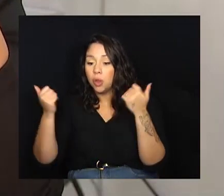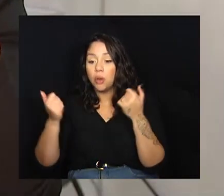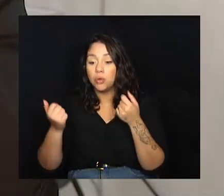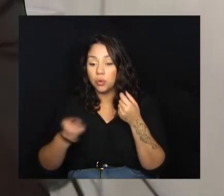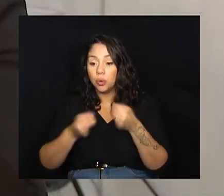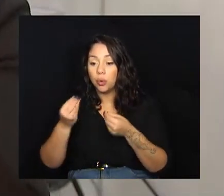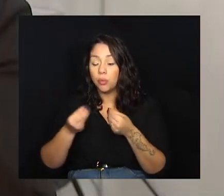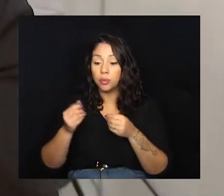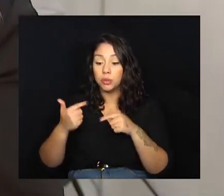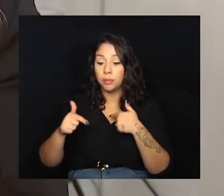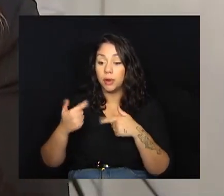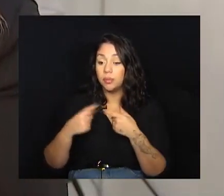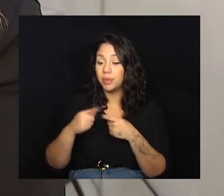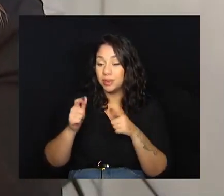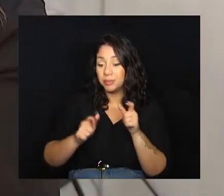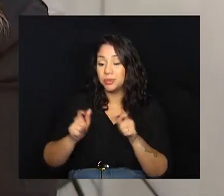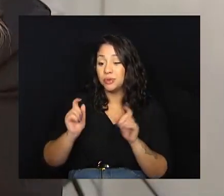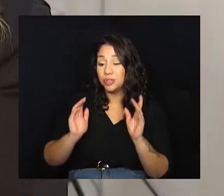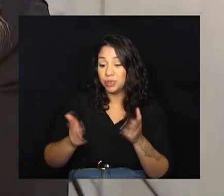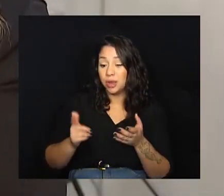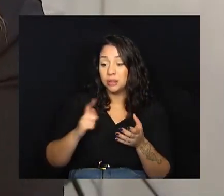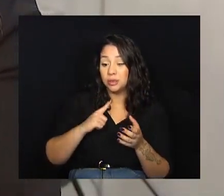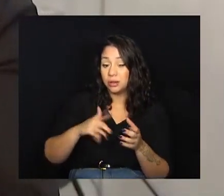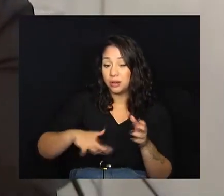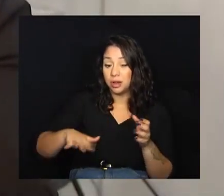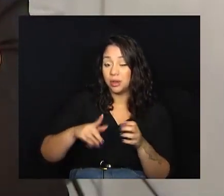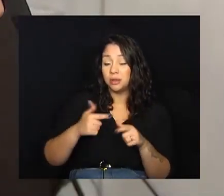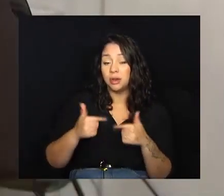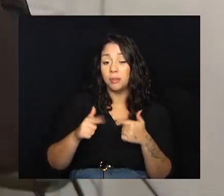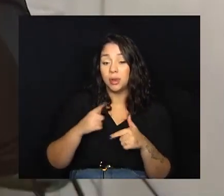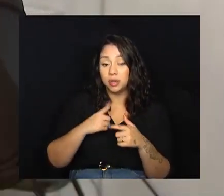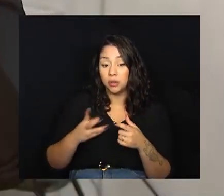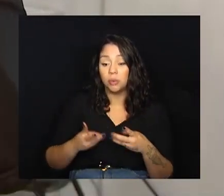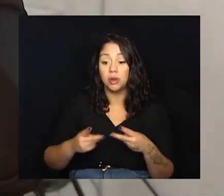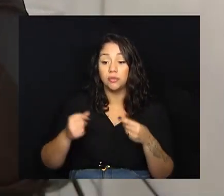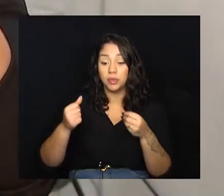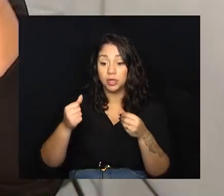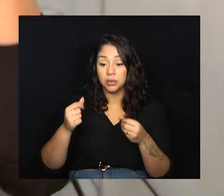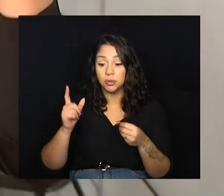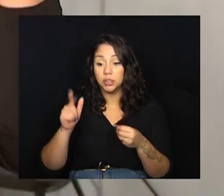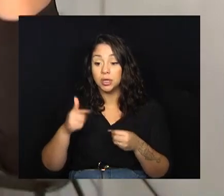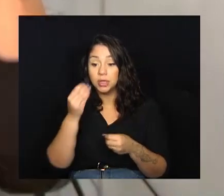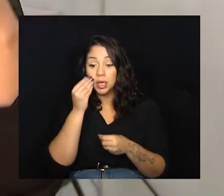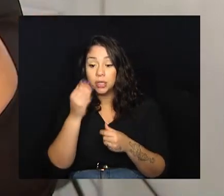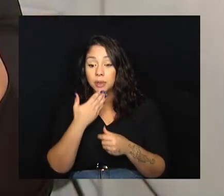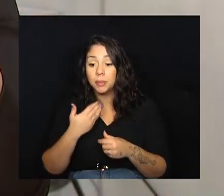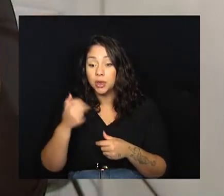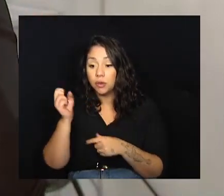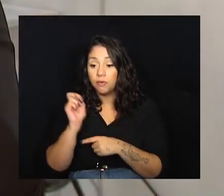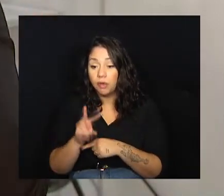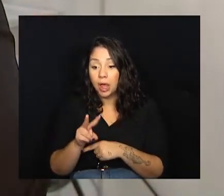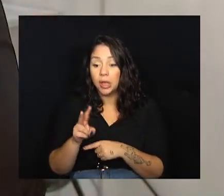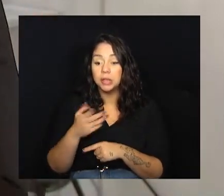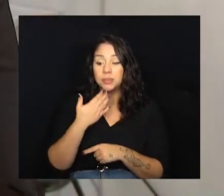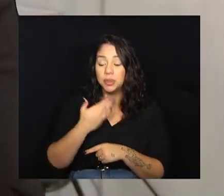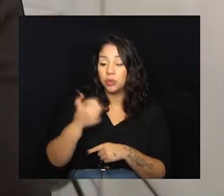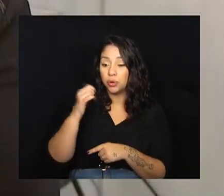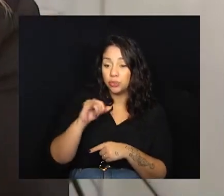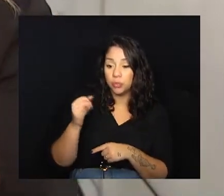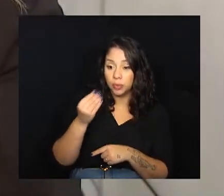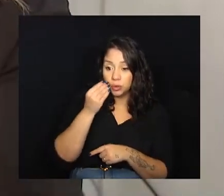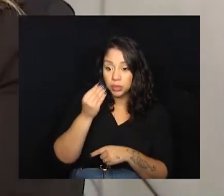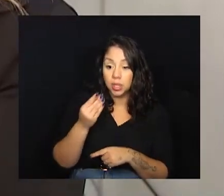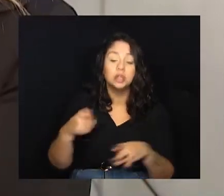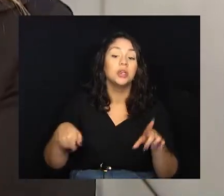do trabalho às vezes a pessoa já está recolocada E aí ela se qualifica e busca melhores vagas melhores oportunidades e